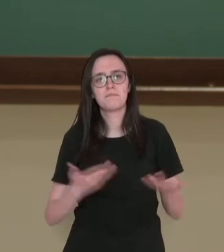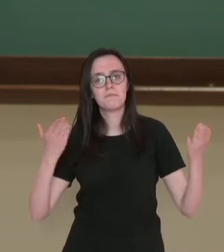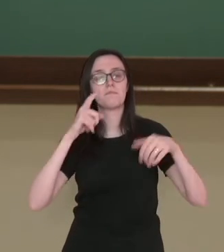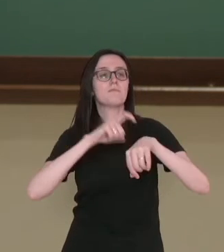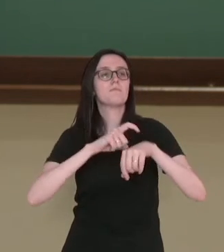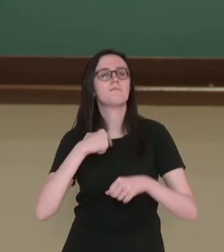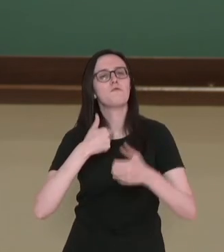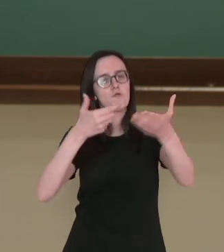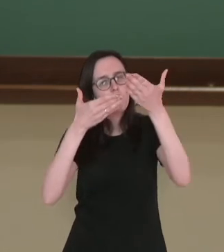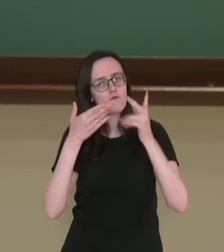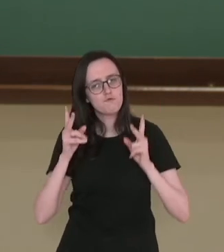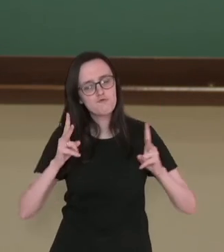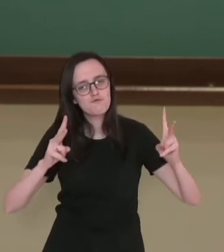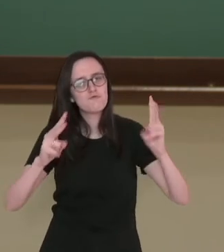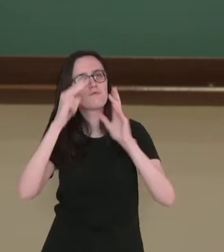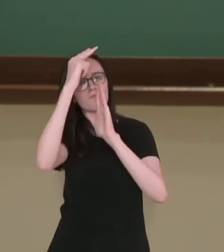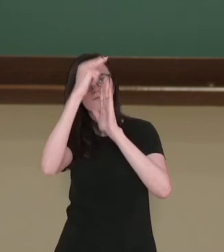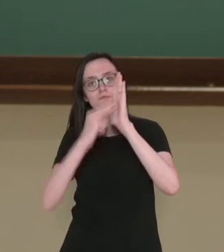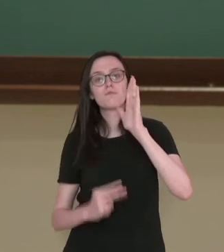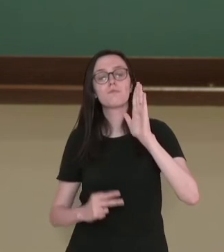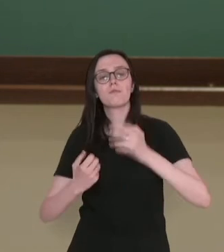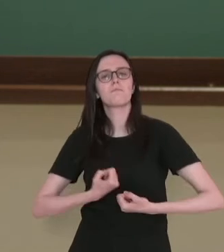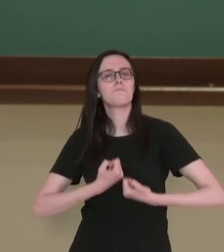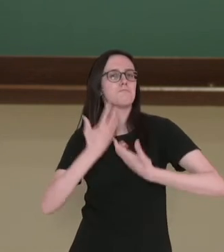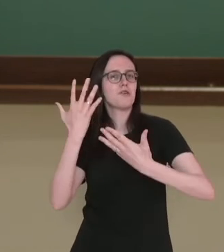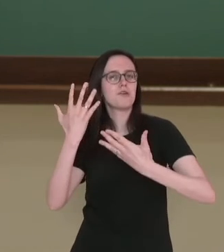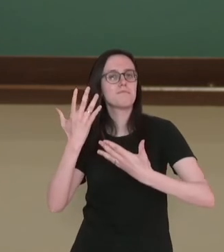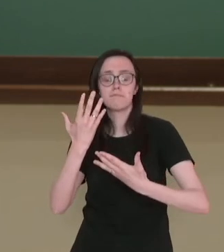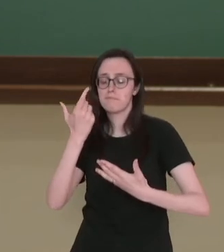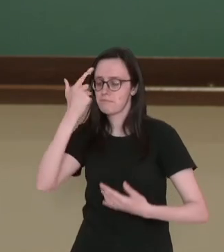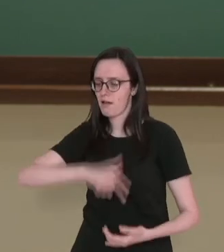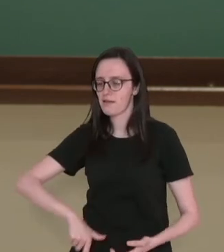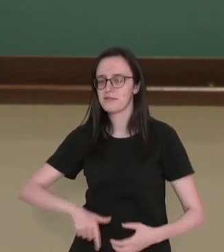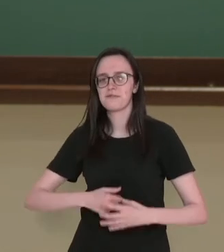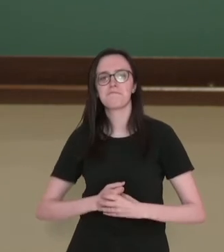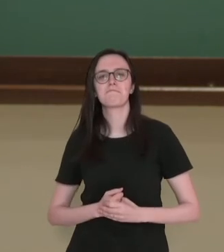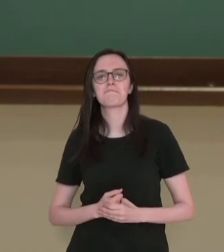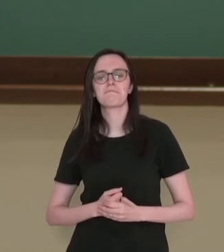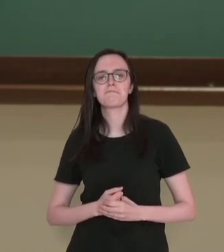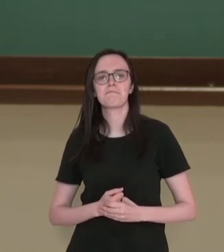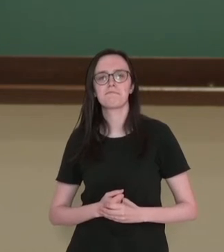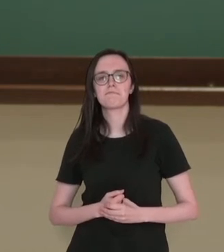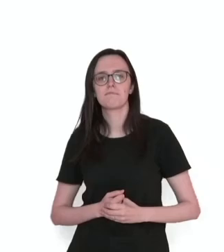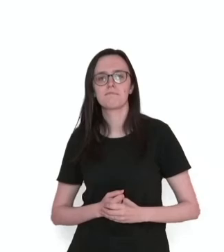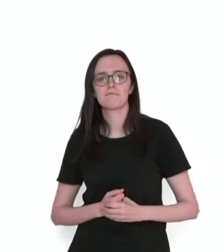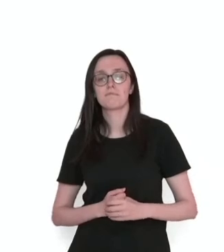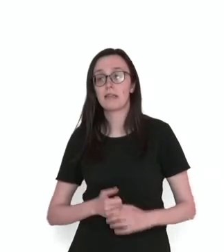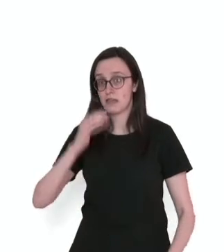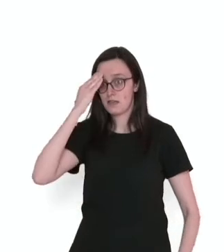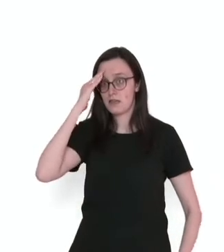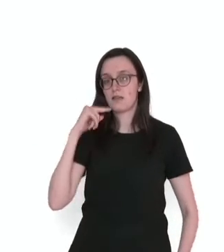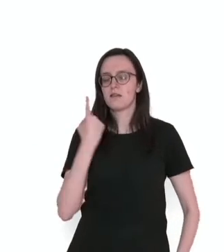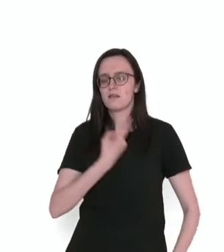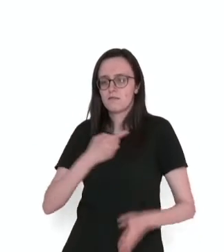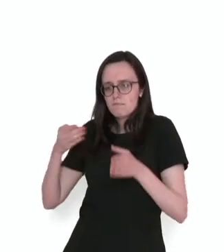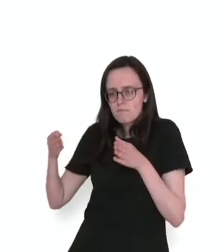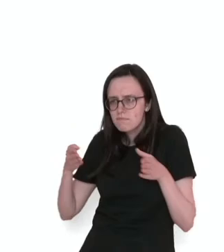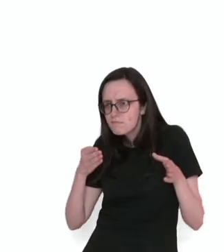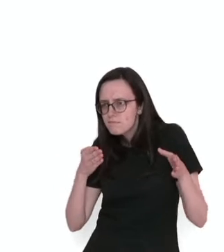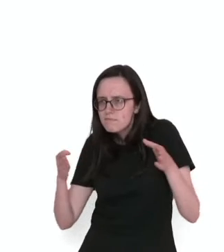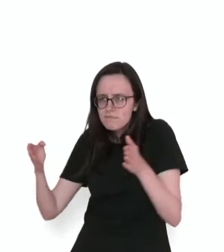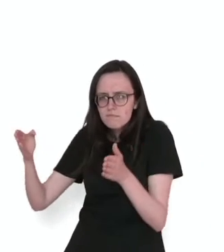te convido a seguir comigo a leitura do poema, que tem mais. Entendeu que estamos percorrendo a mesma